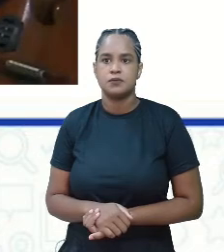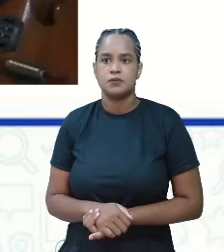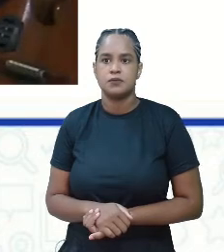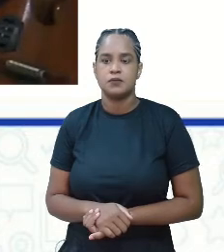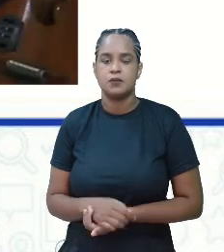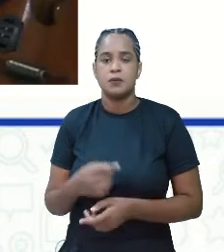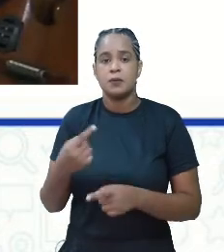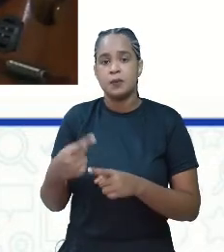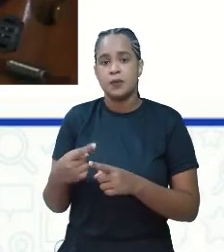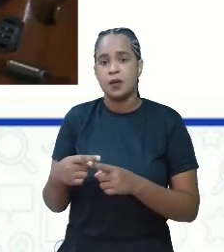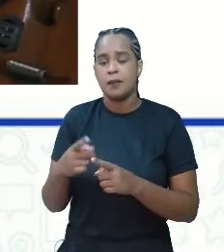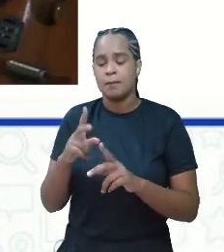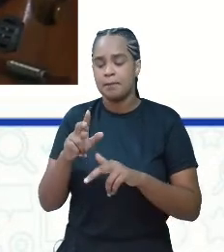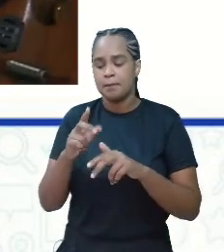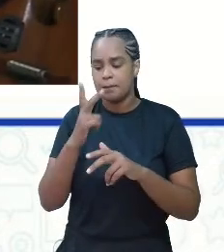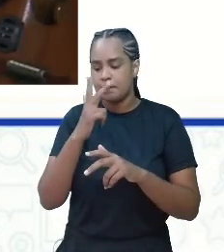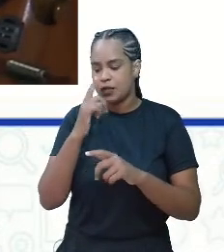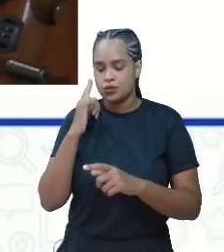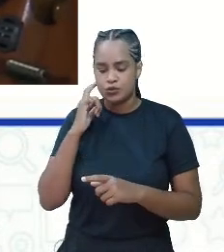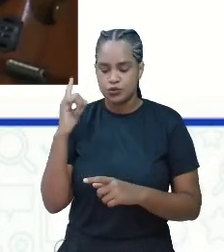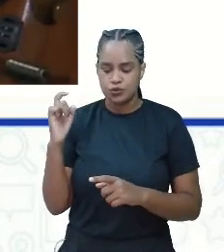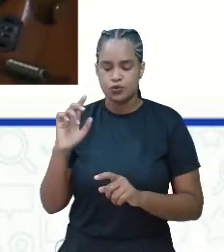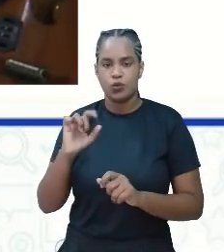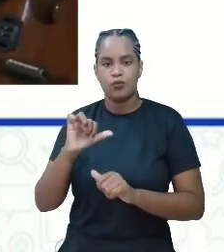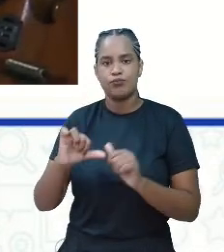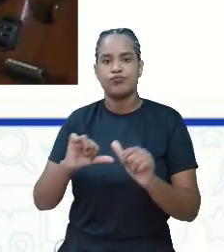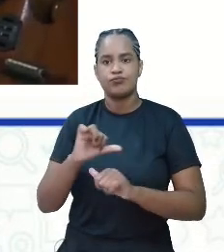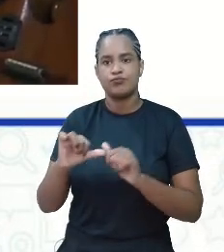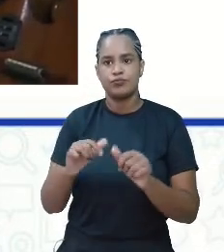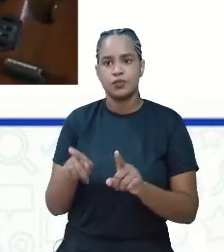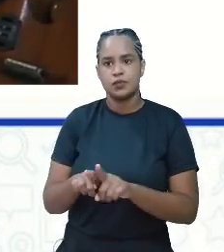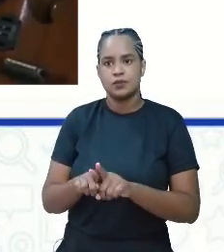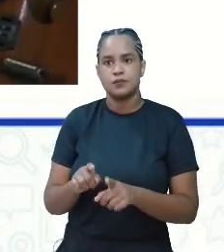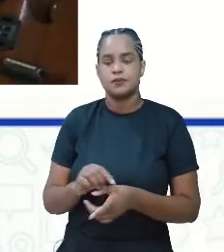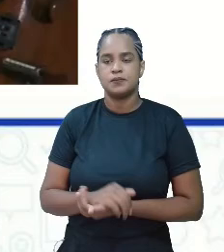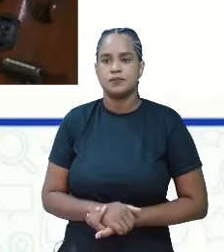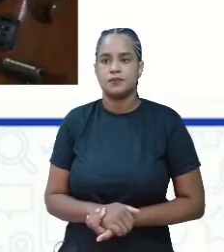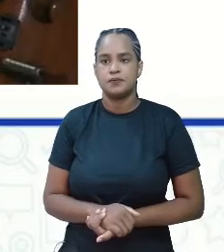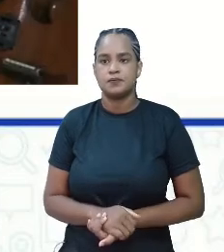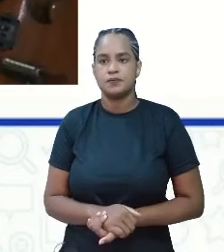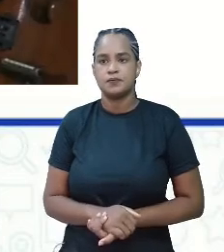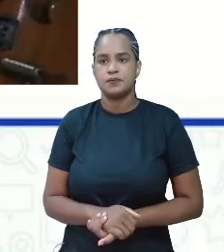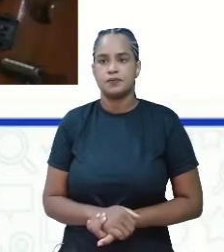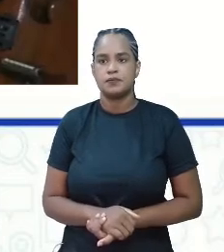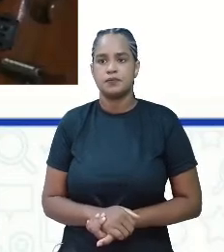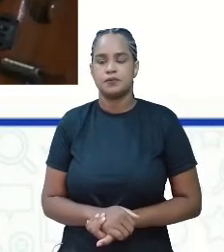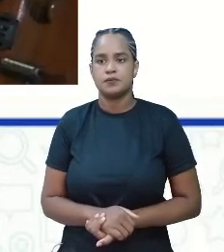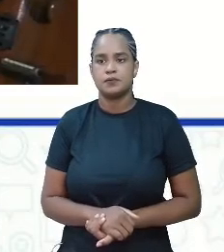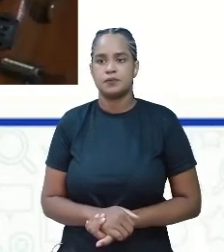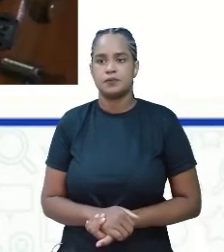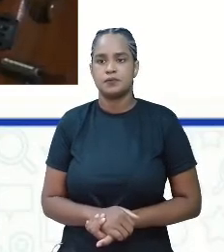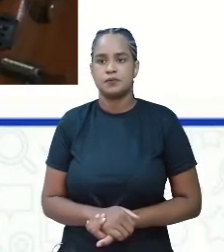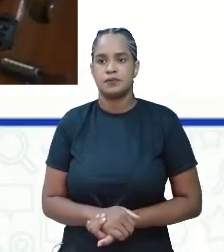está tocando em outro. Você desafina, né? E como eu falei,